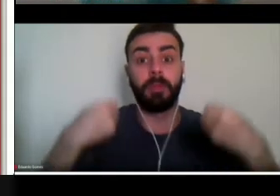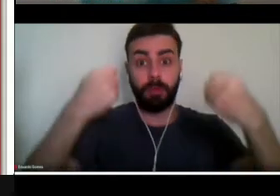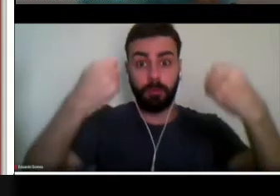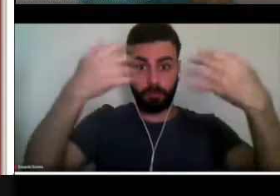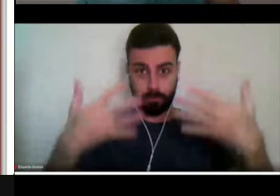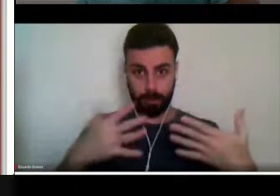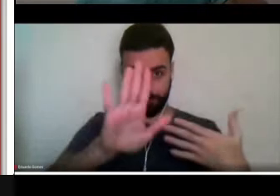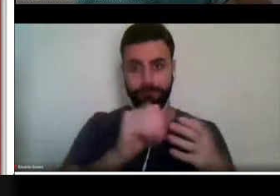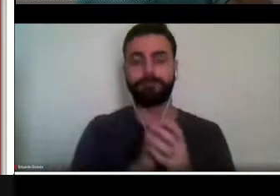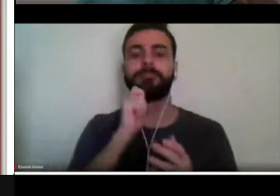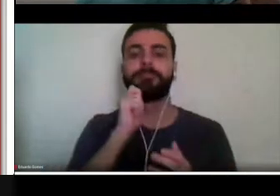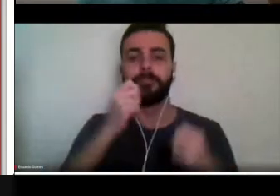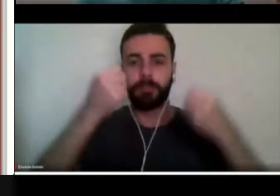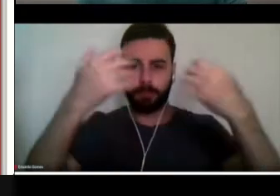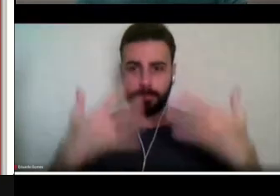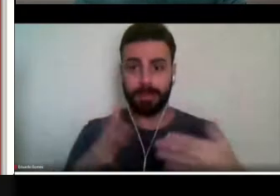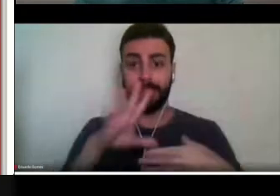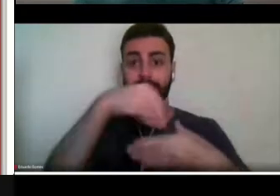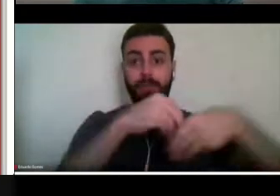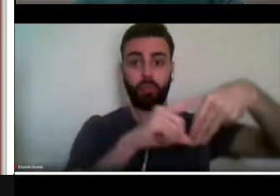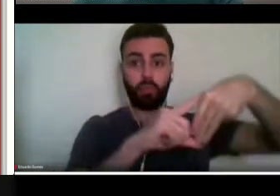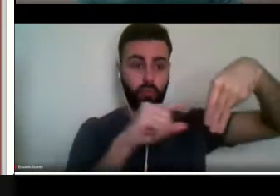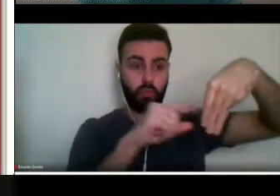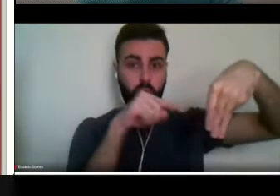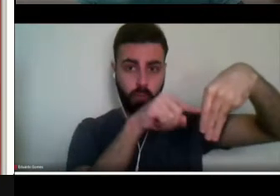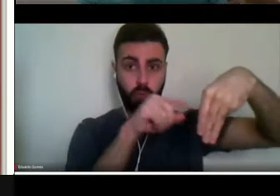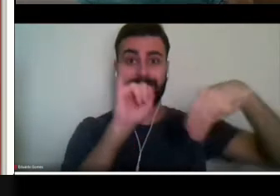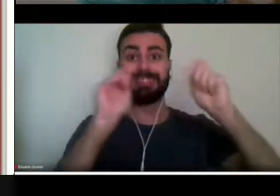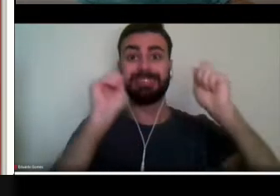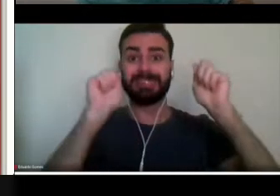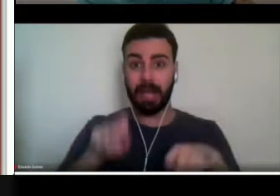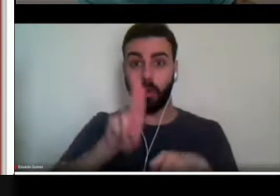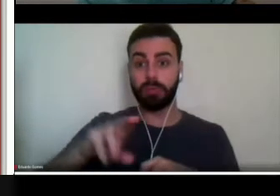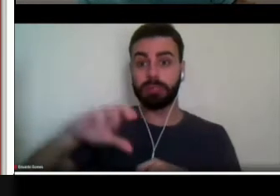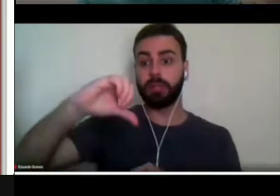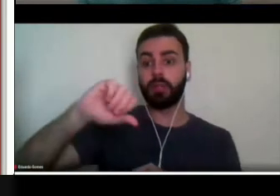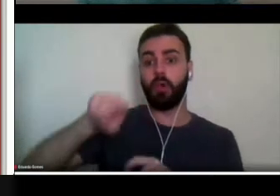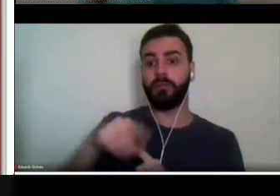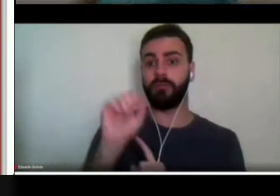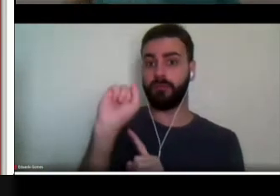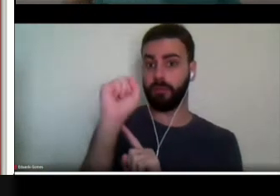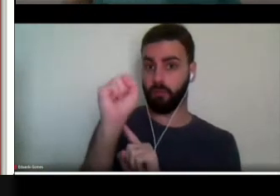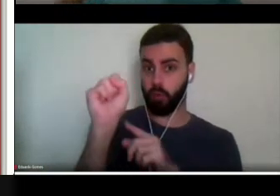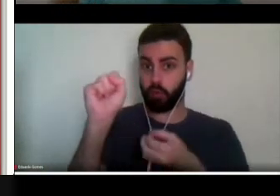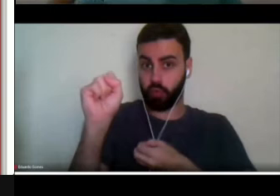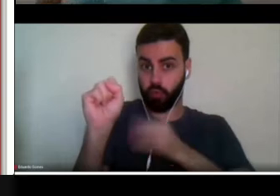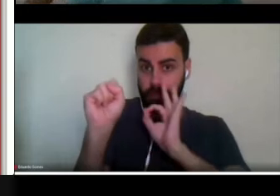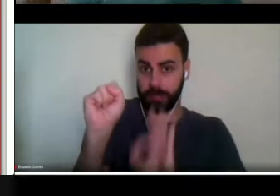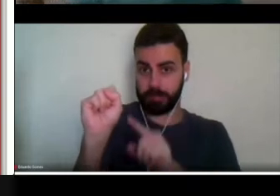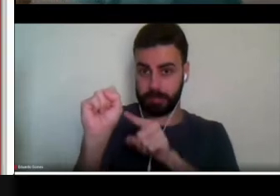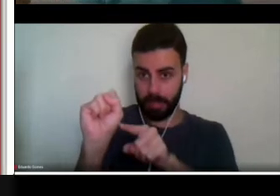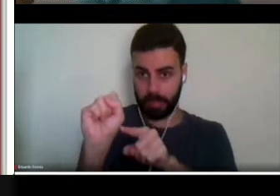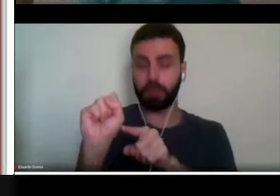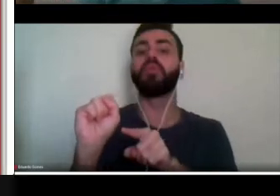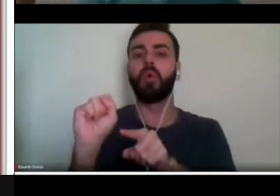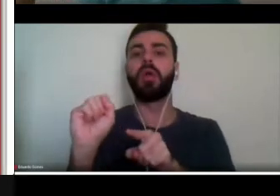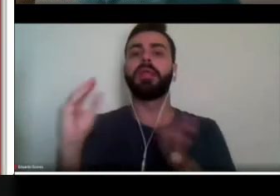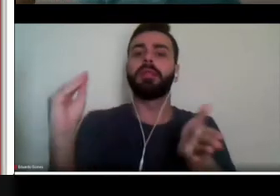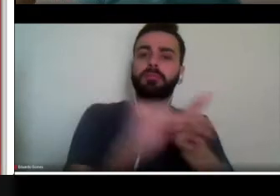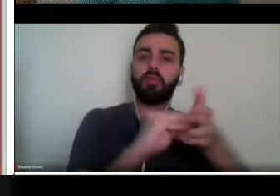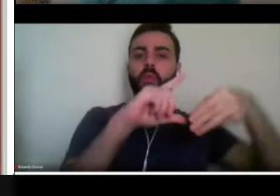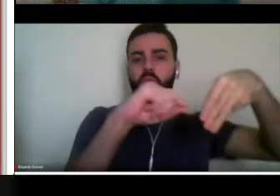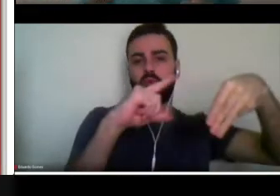quando é para usar 9,8 metros por segundo ao quadrado, está escrito. Quando é para usar 10, está escrito